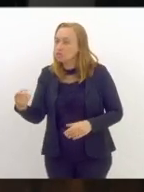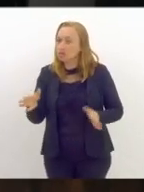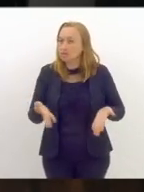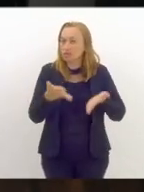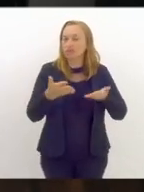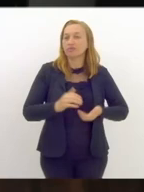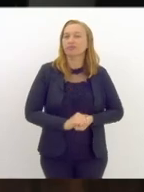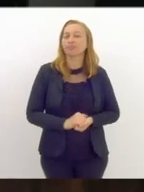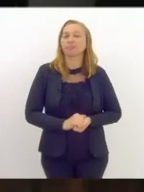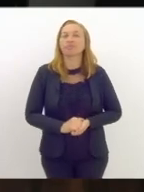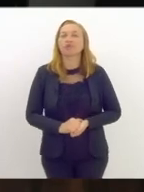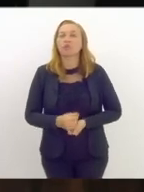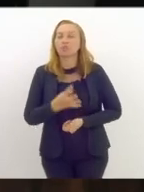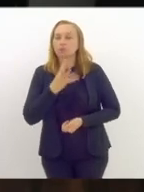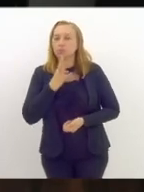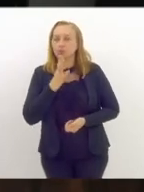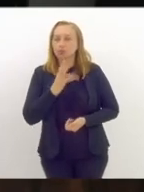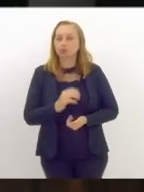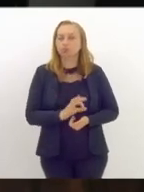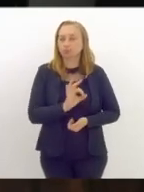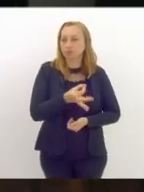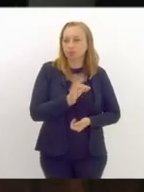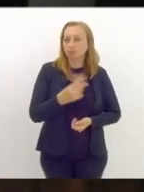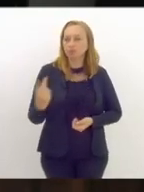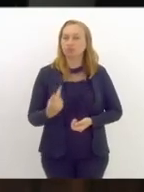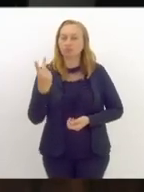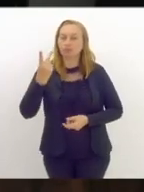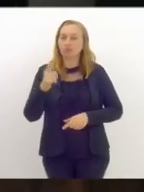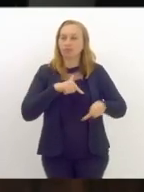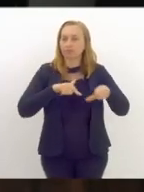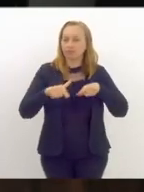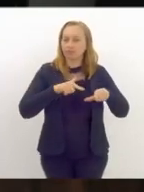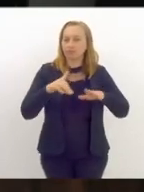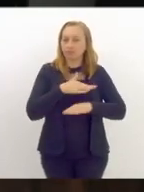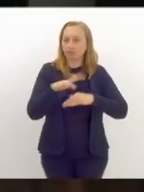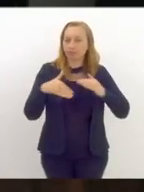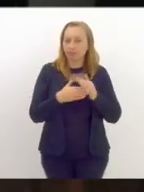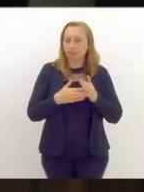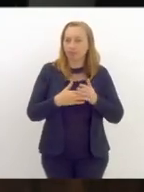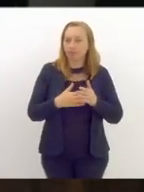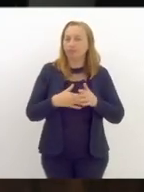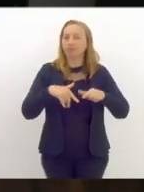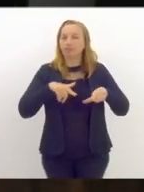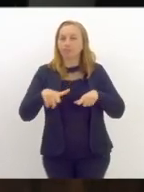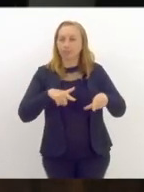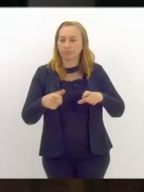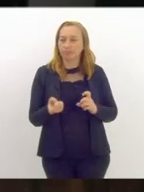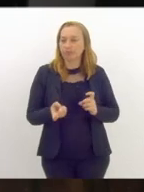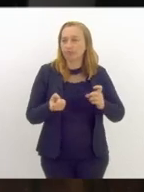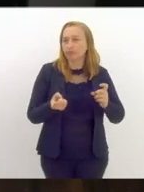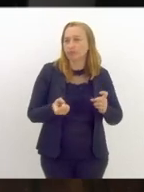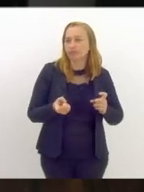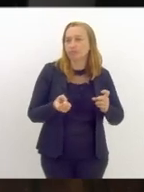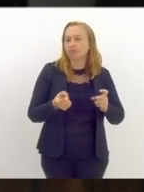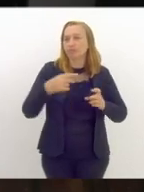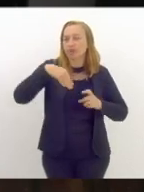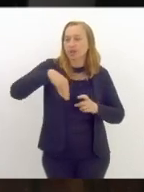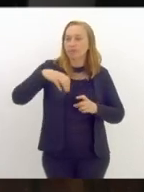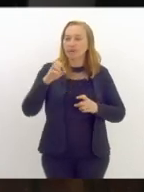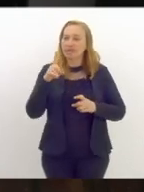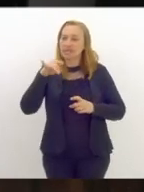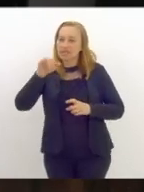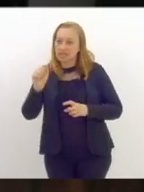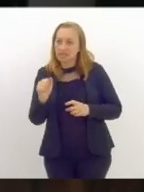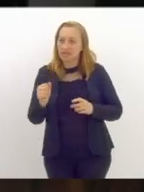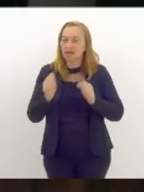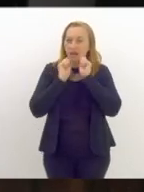iniciativas. Por reconhecer justamente o valoroso trabalho realizado por todos aqueles que atuam na medicina, é que a LERJ tem procurado votar